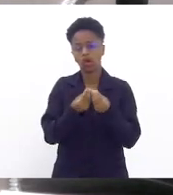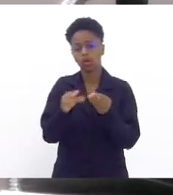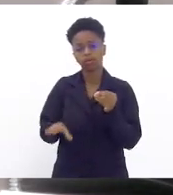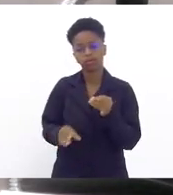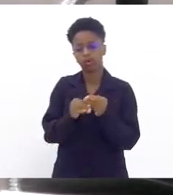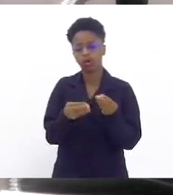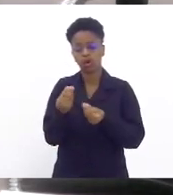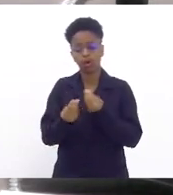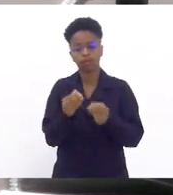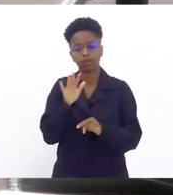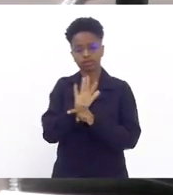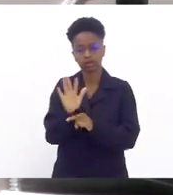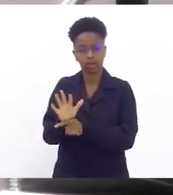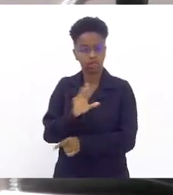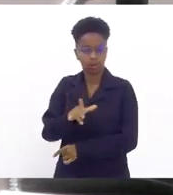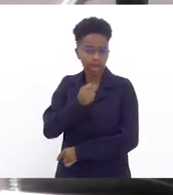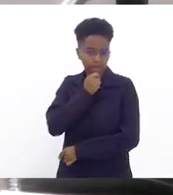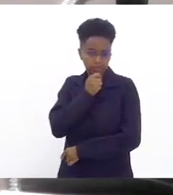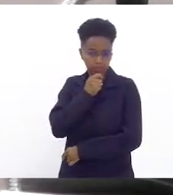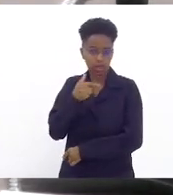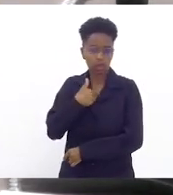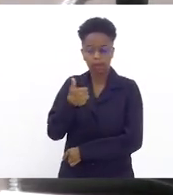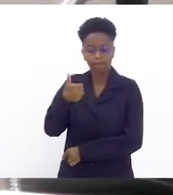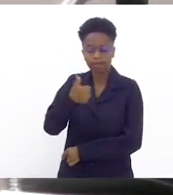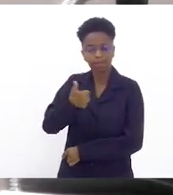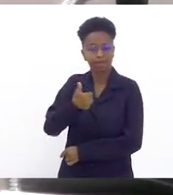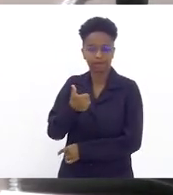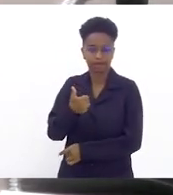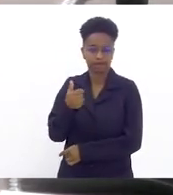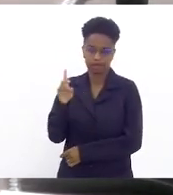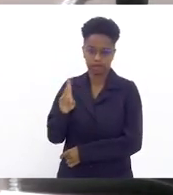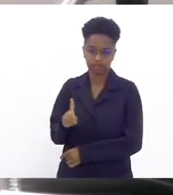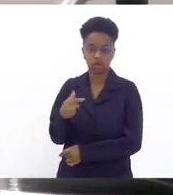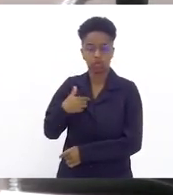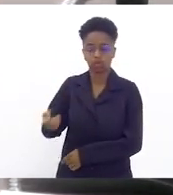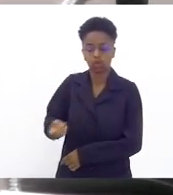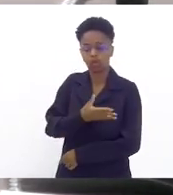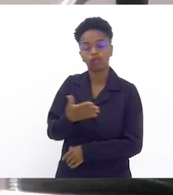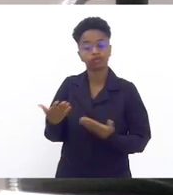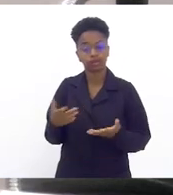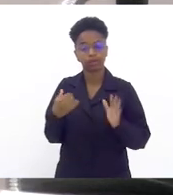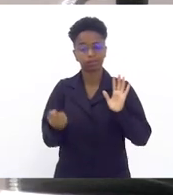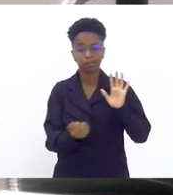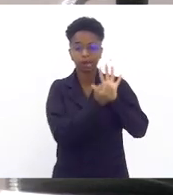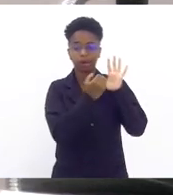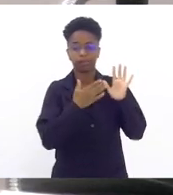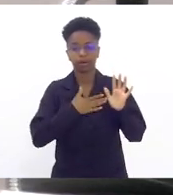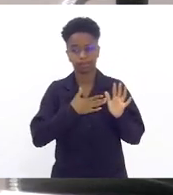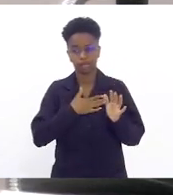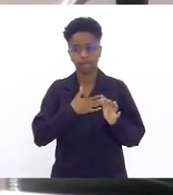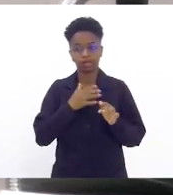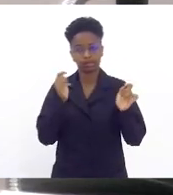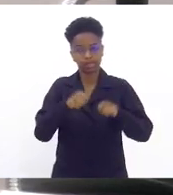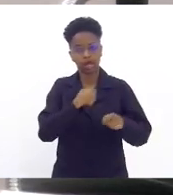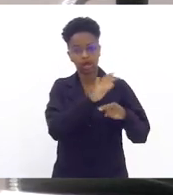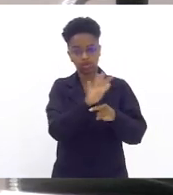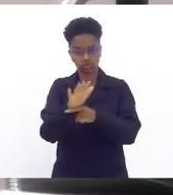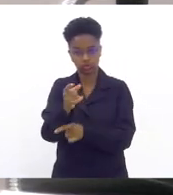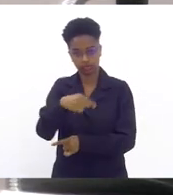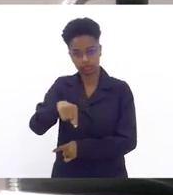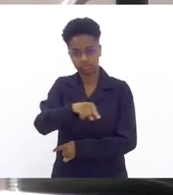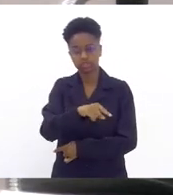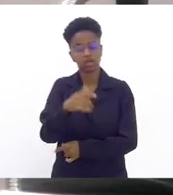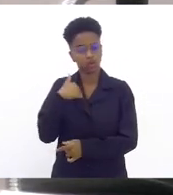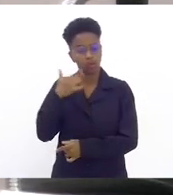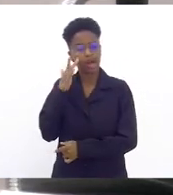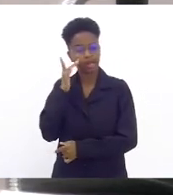que a gente não tá aqui à toa é minha primeira comissão eu sou novo na casa e com certeza é muito marcante para mim poder estar ajudando a todos vocês eu acho que é